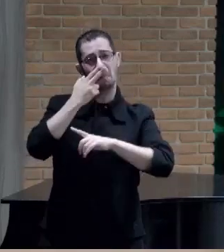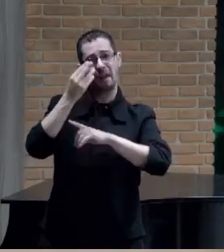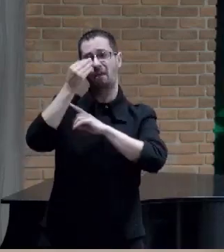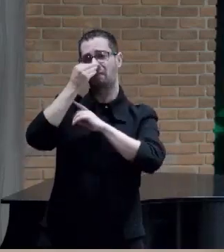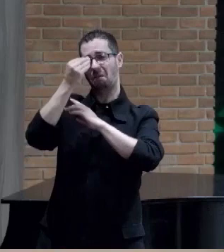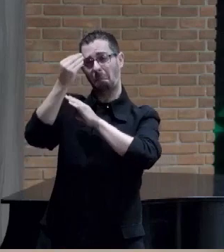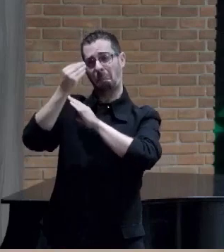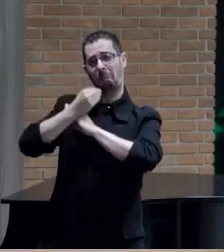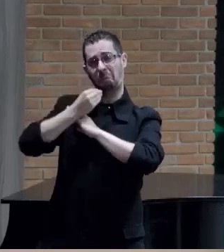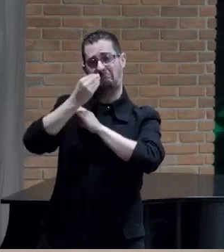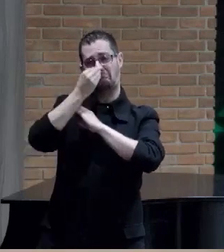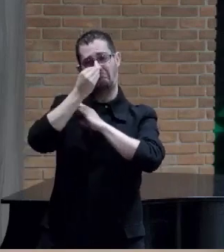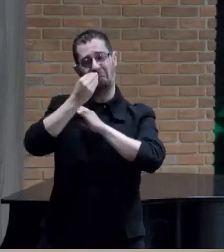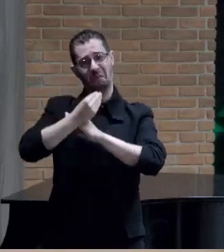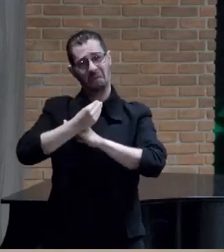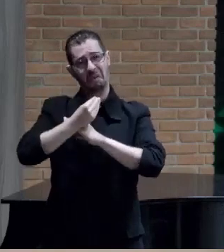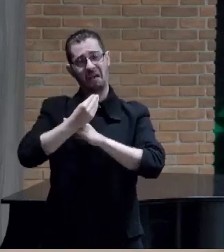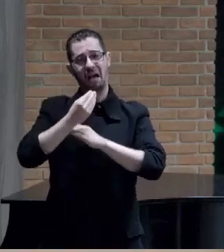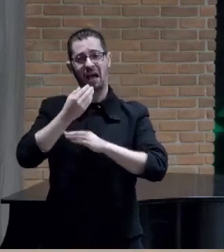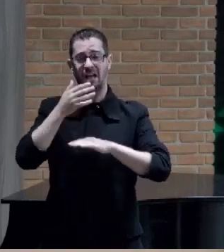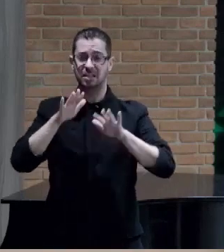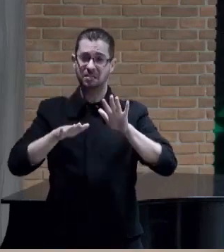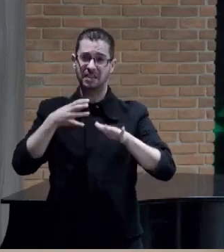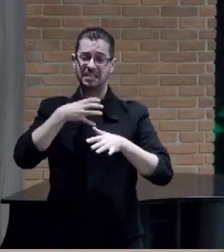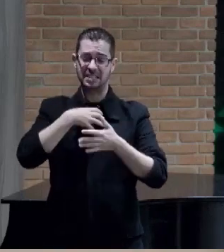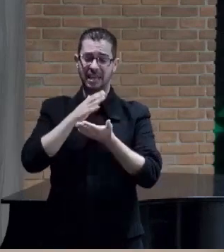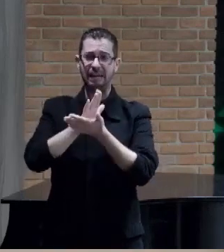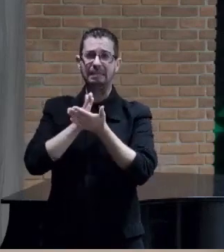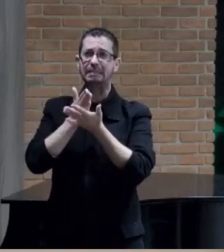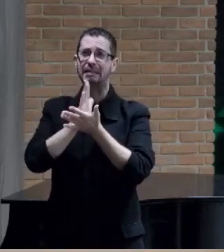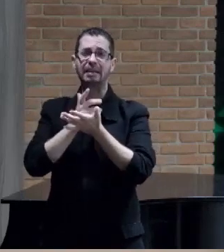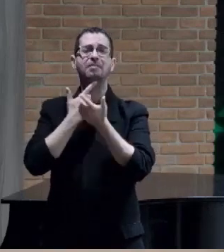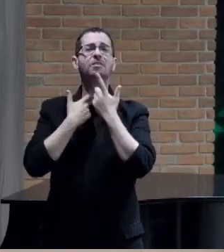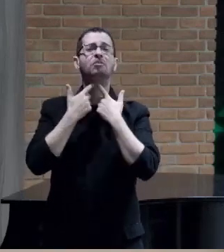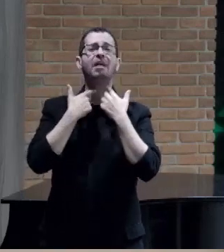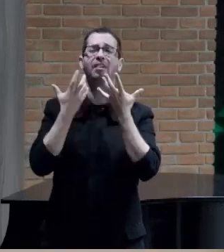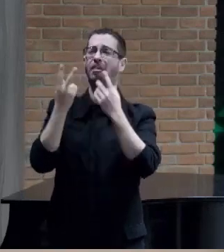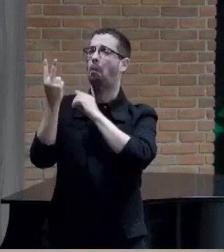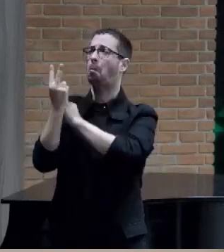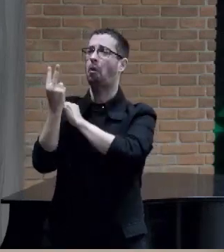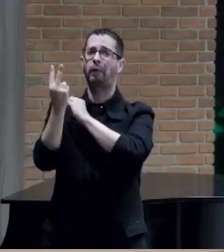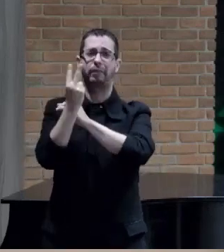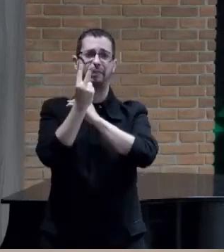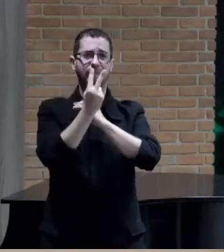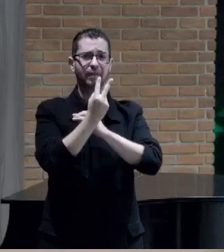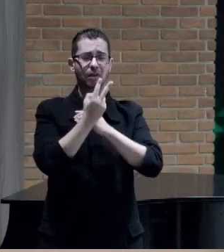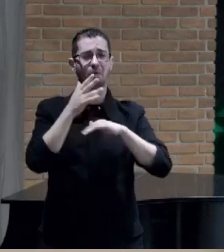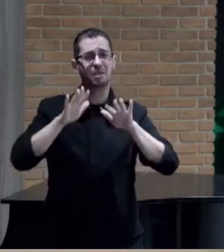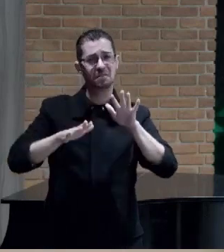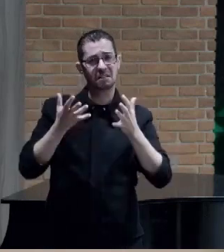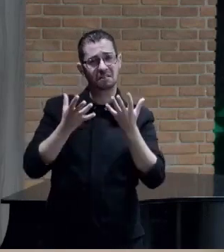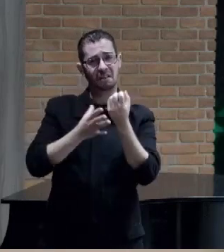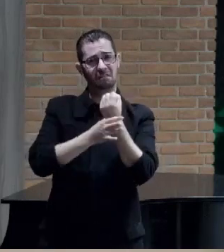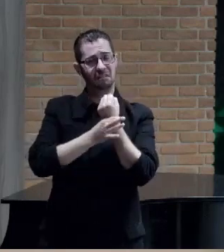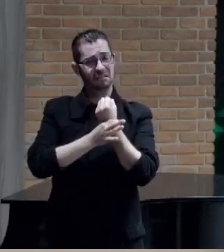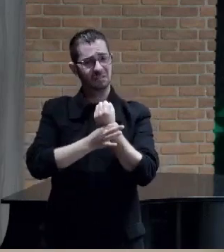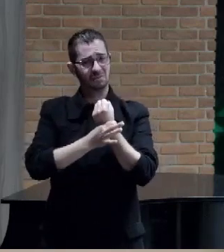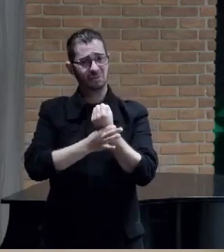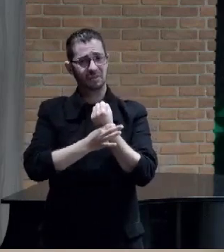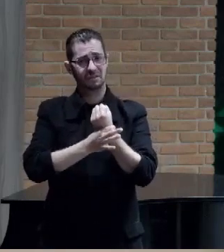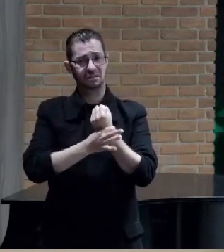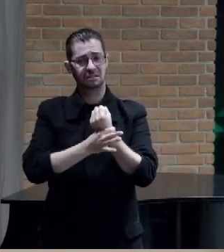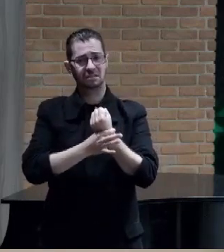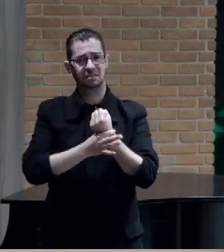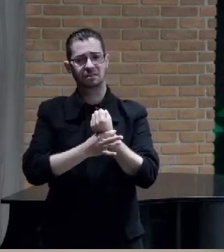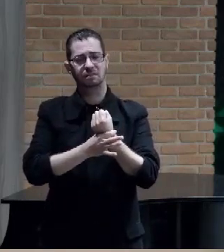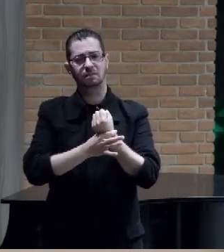né, ansiando por alguma proteção, ansiando por alguma segurança?